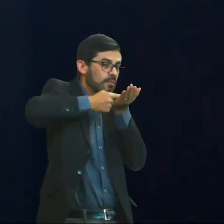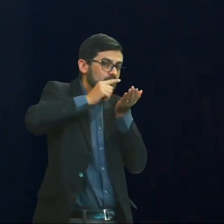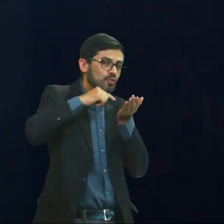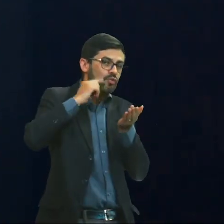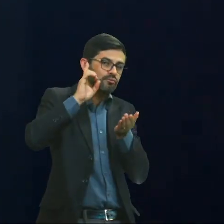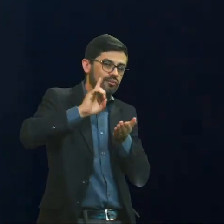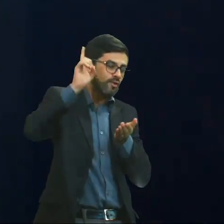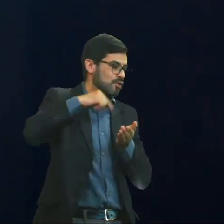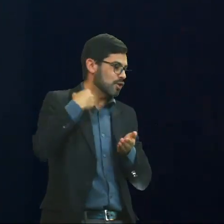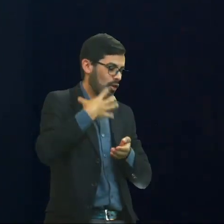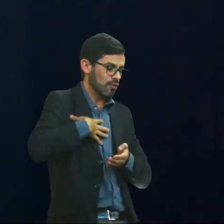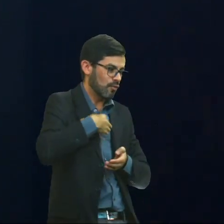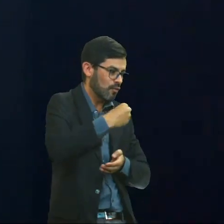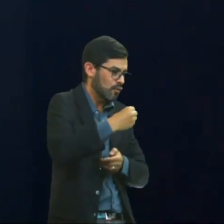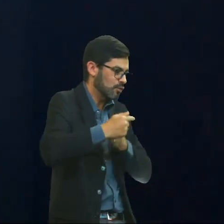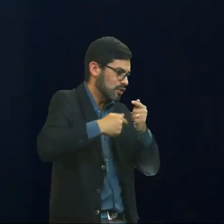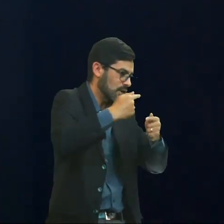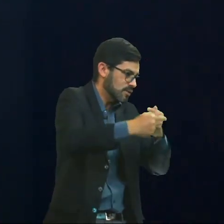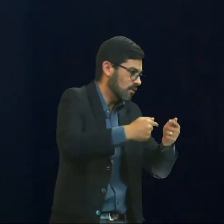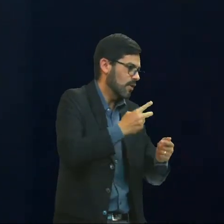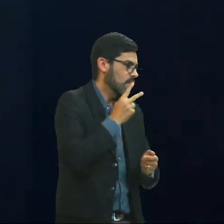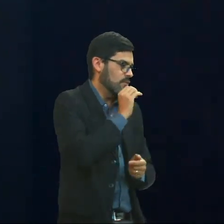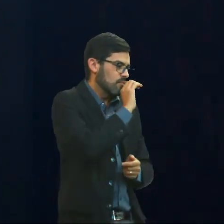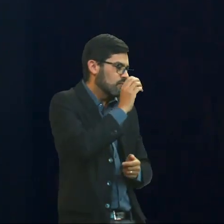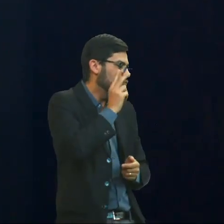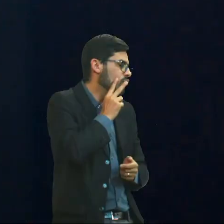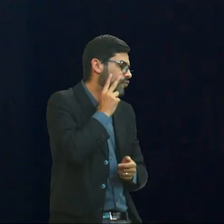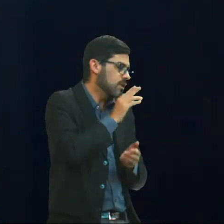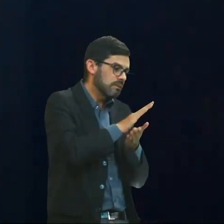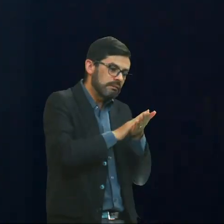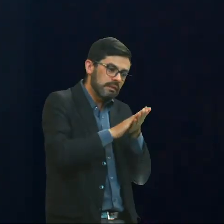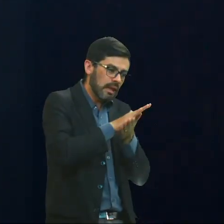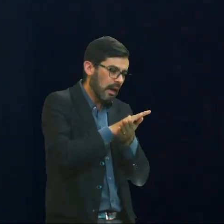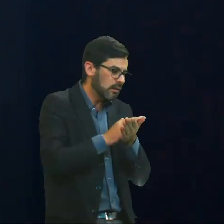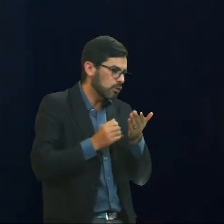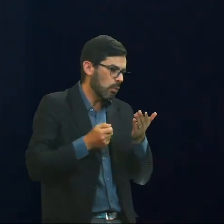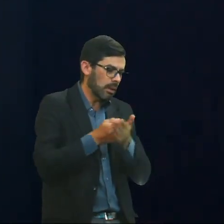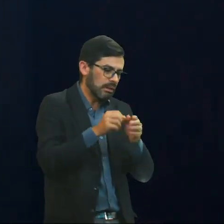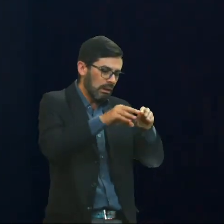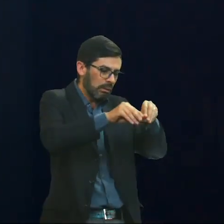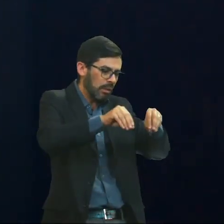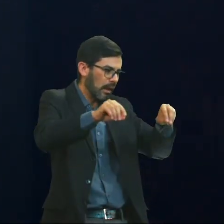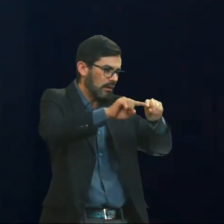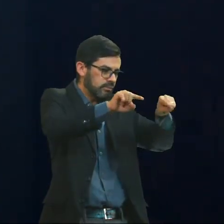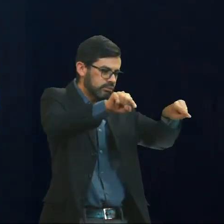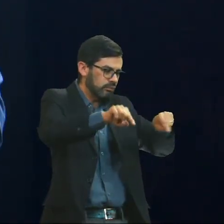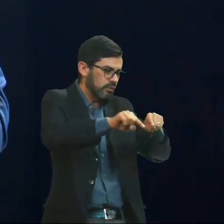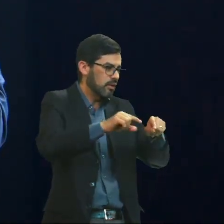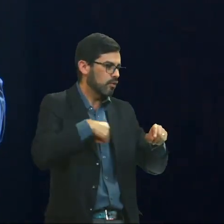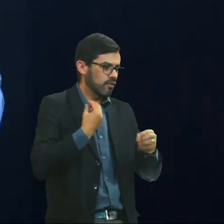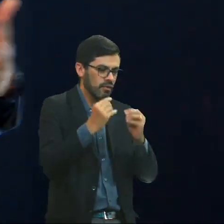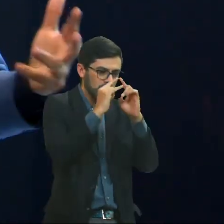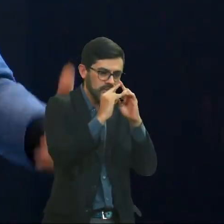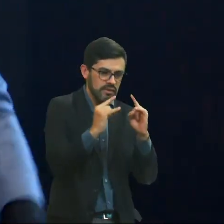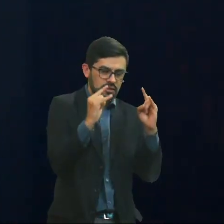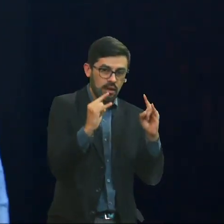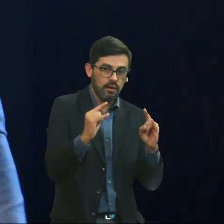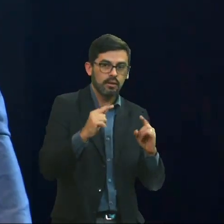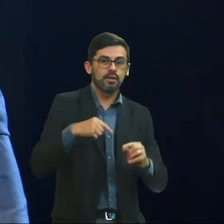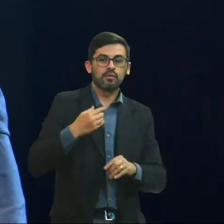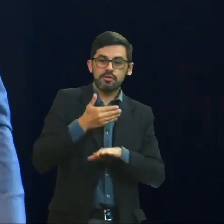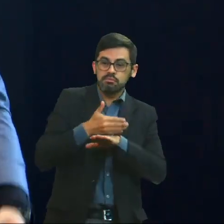nossa descendência não beberíamos vinho, e não compraríamos terra, viveríamos em tendas, e nós fazemos